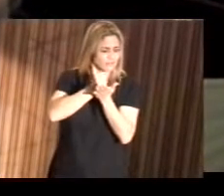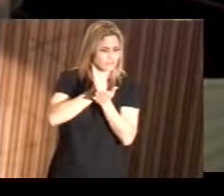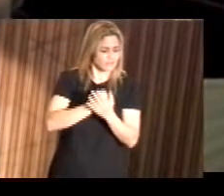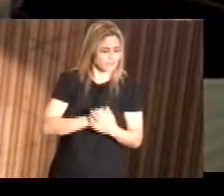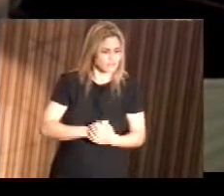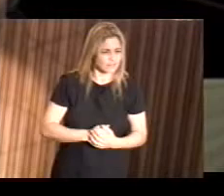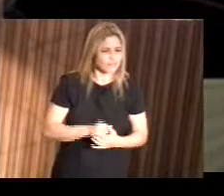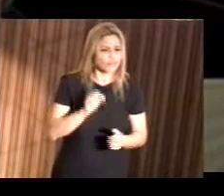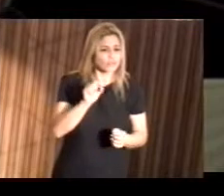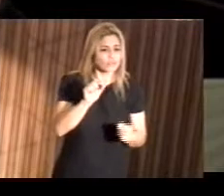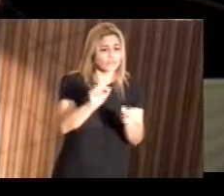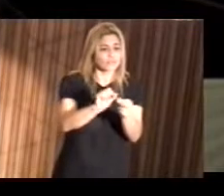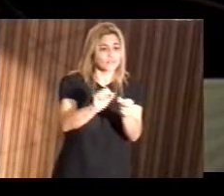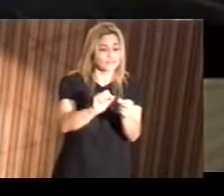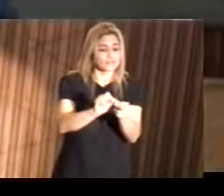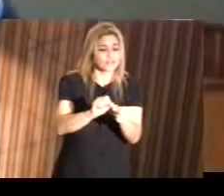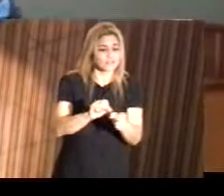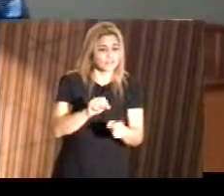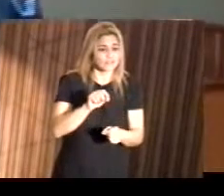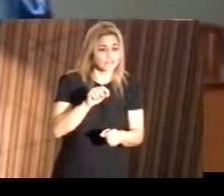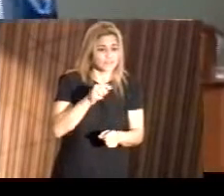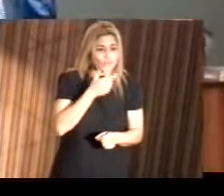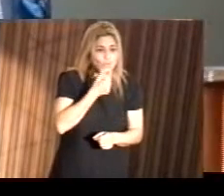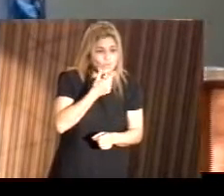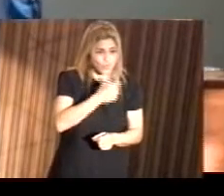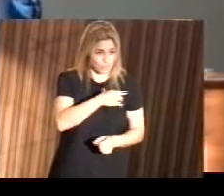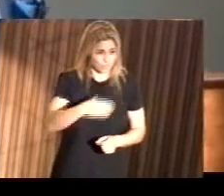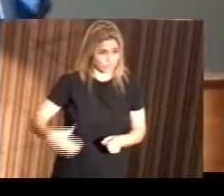faz? Ele convoca